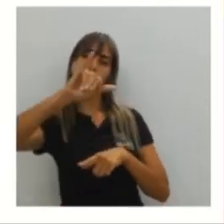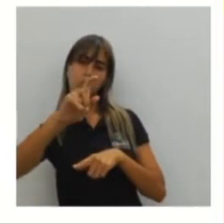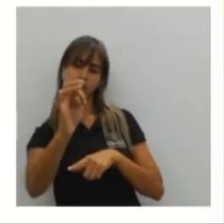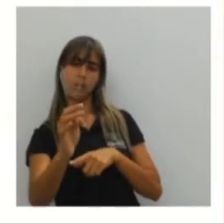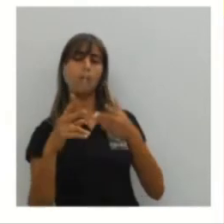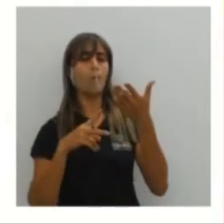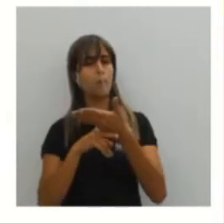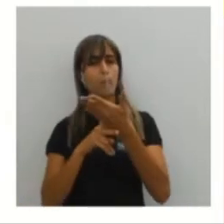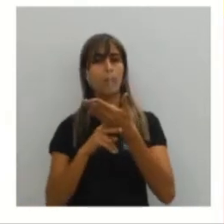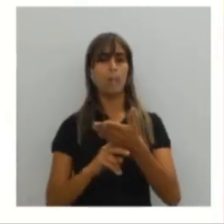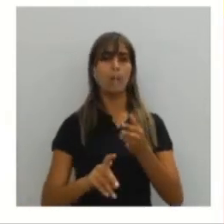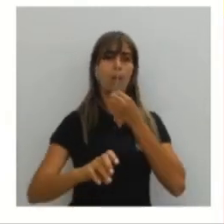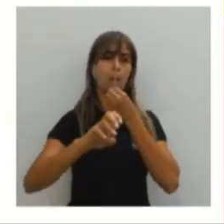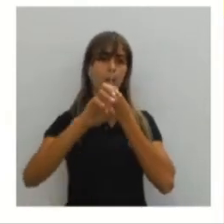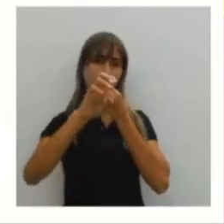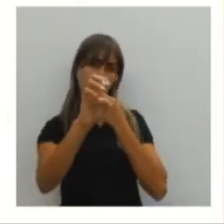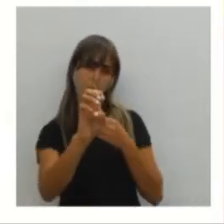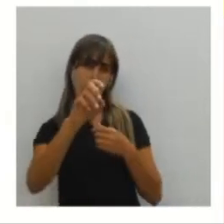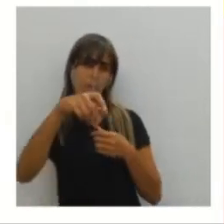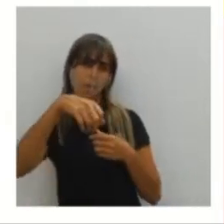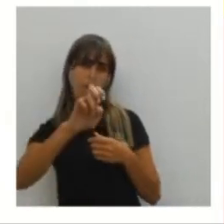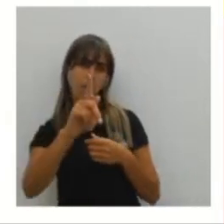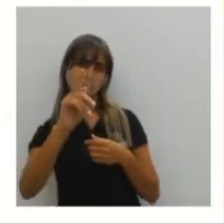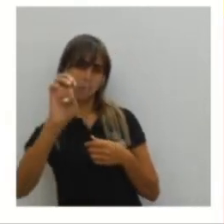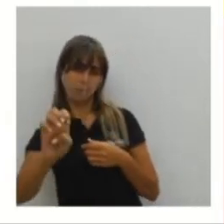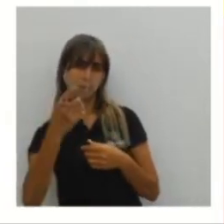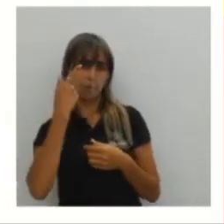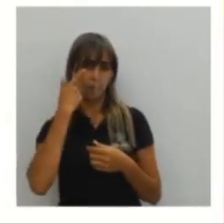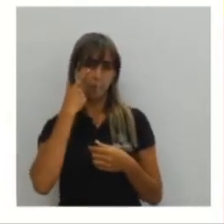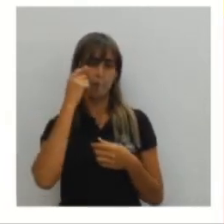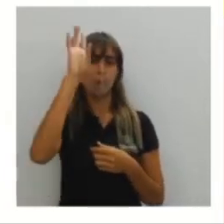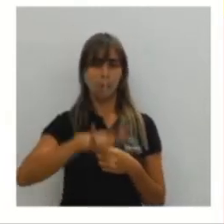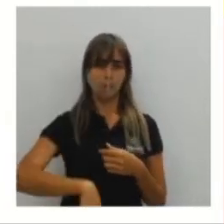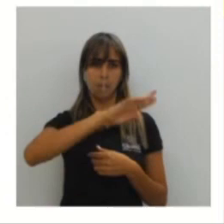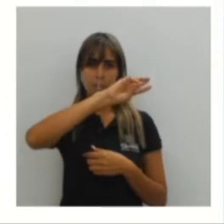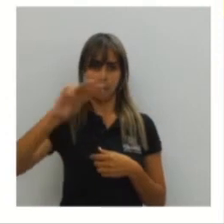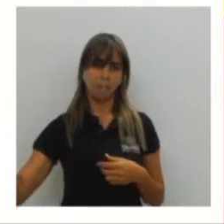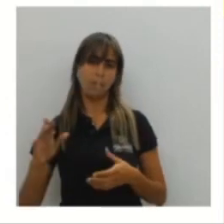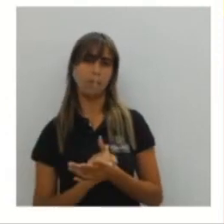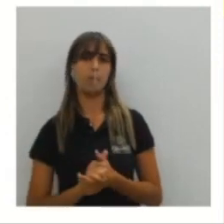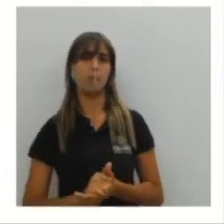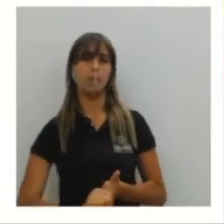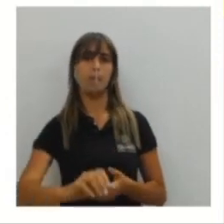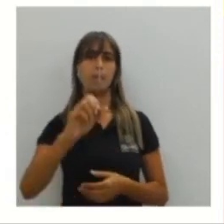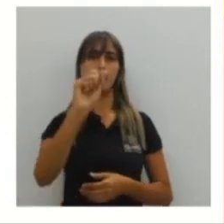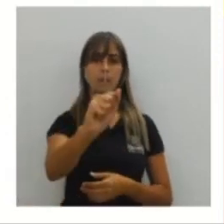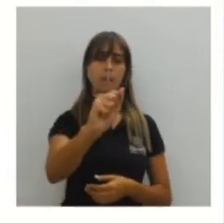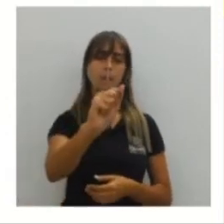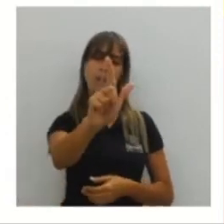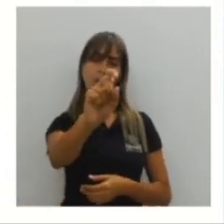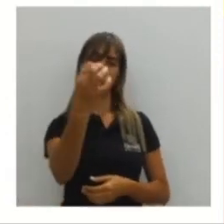tem o verbo ate, que é um verbo irregular conjugado no passado. A gente viu ele naquela tabela, naquela lista, tá? All the lunch last